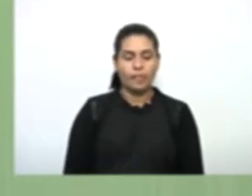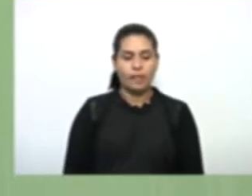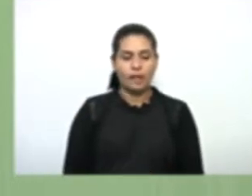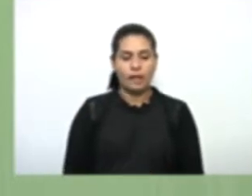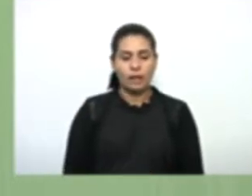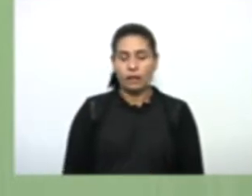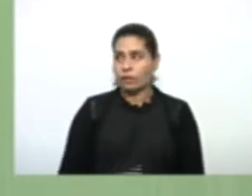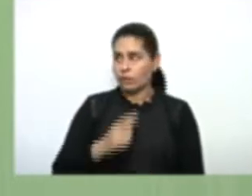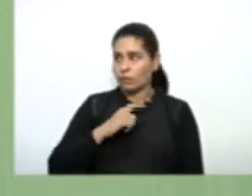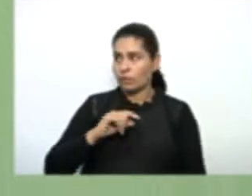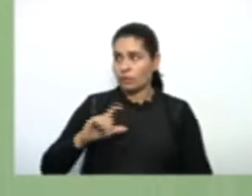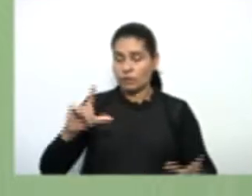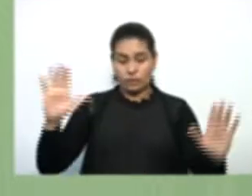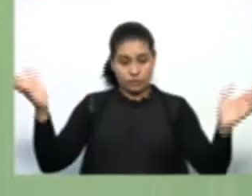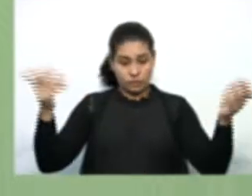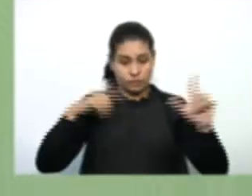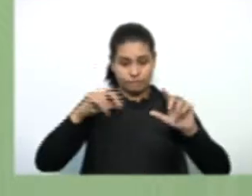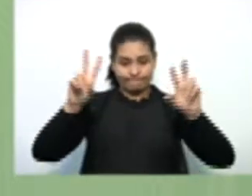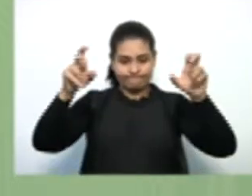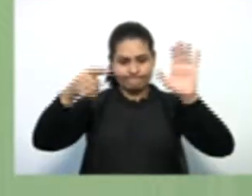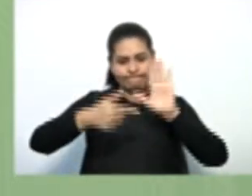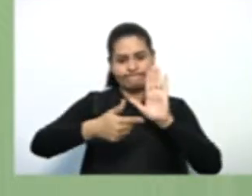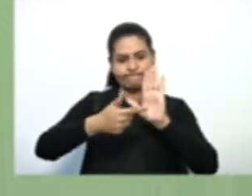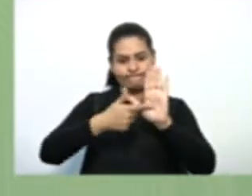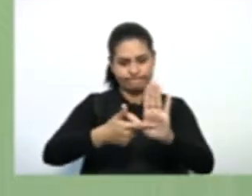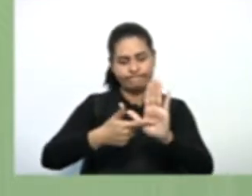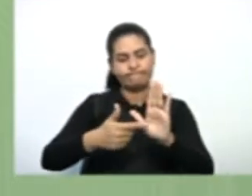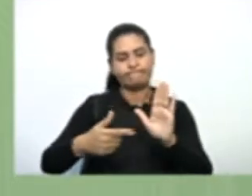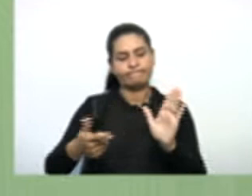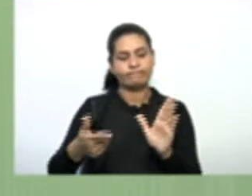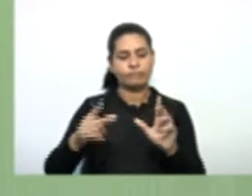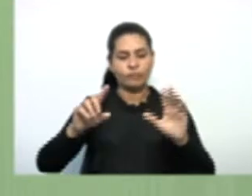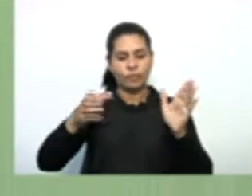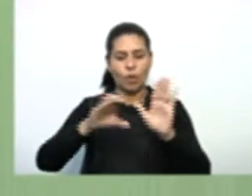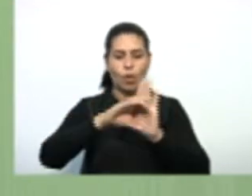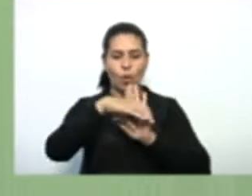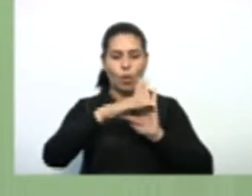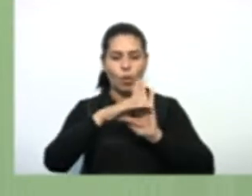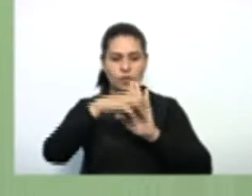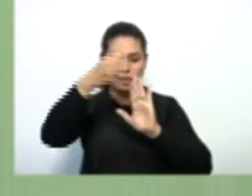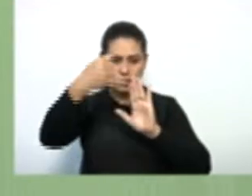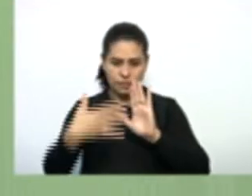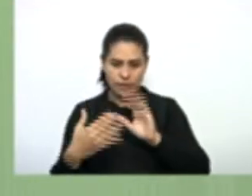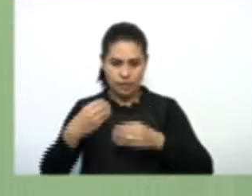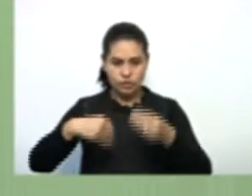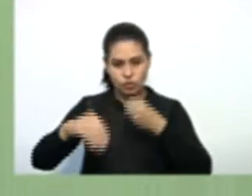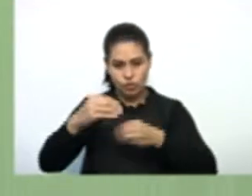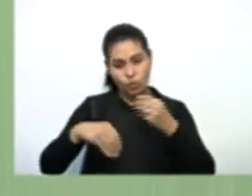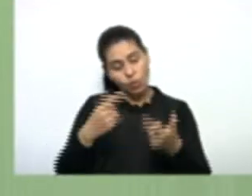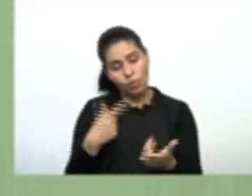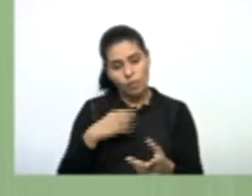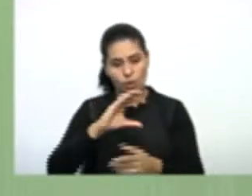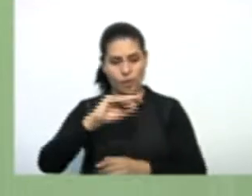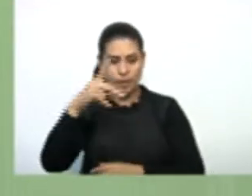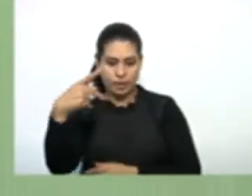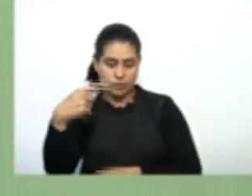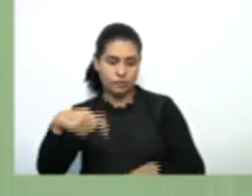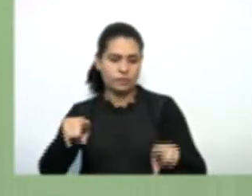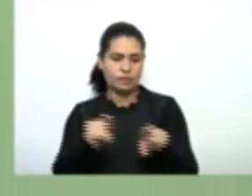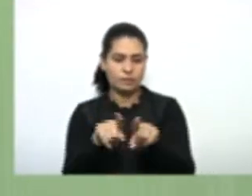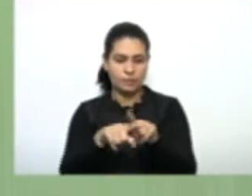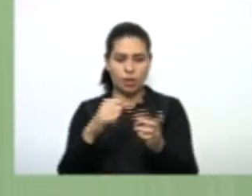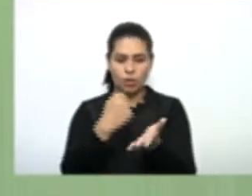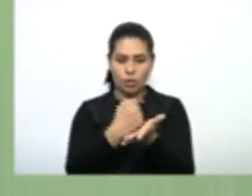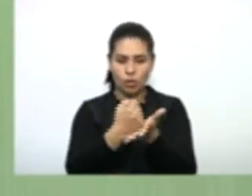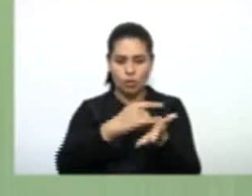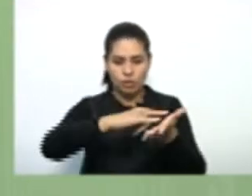A gente tem, então, nessa primeira aula, um conteúdo de conceitos e definições de operações cooperativas, além de